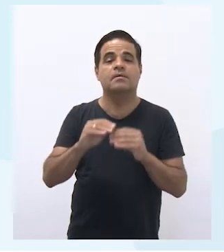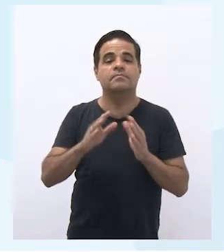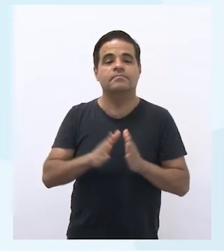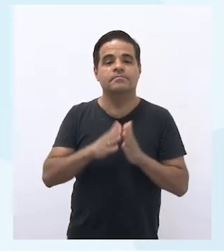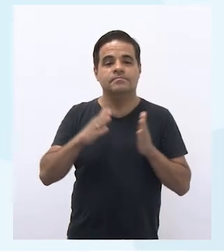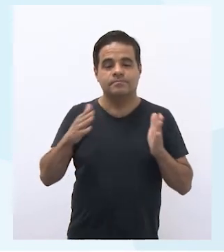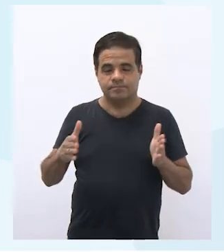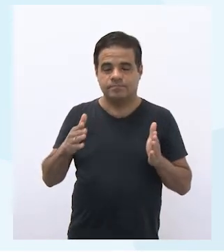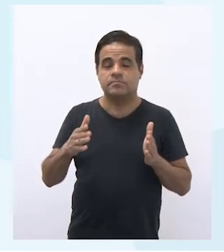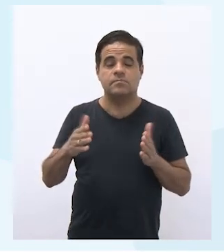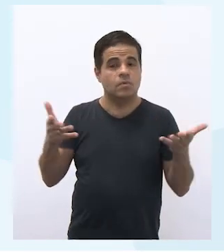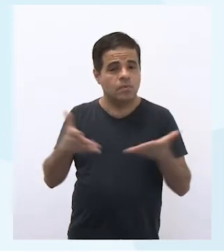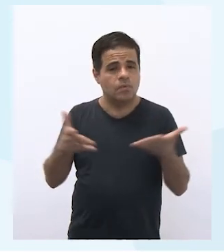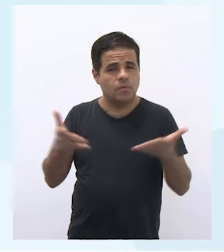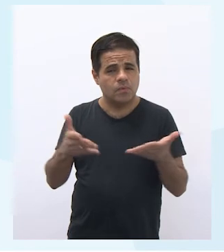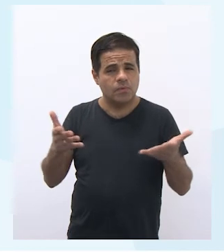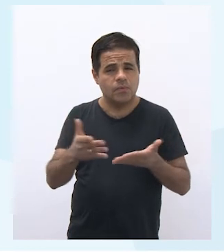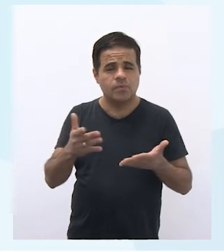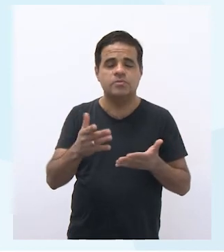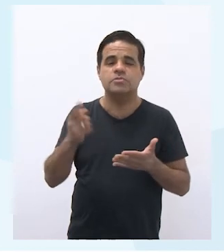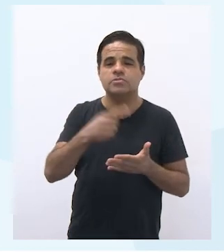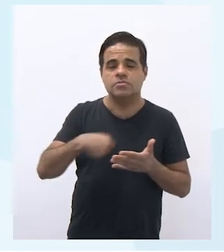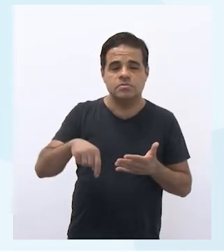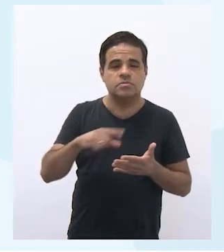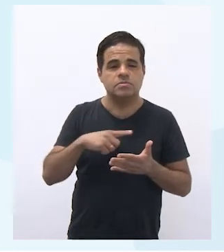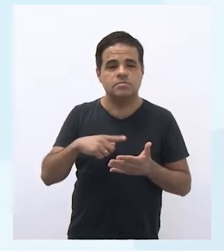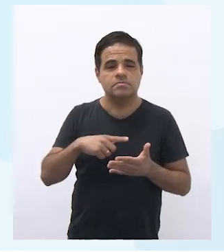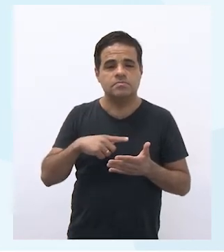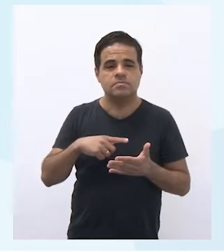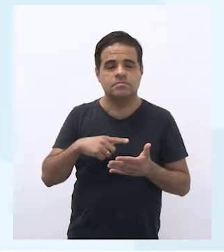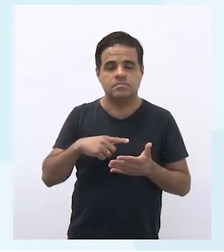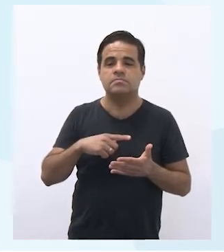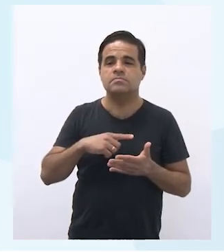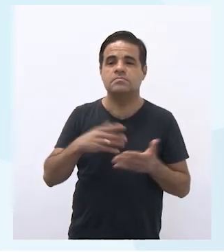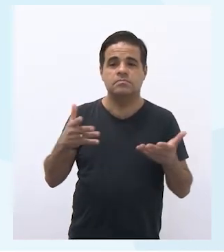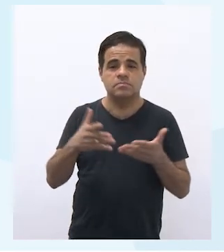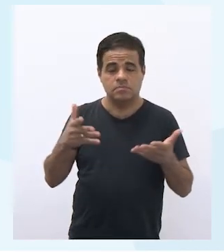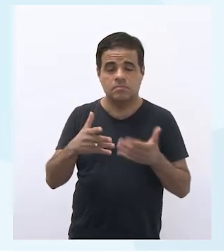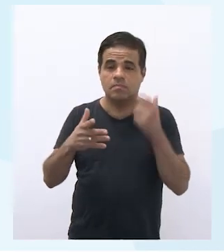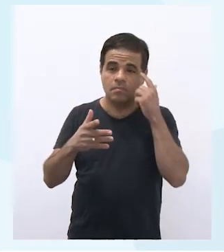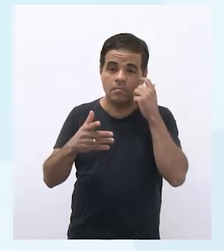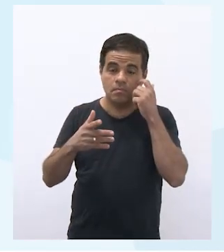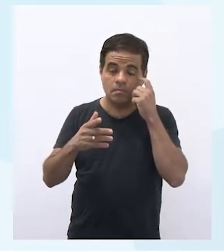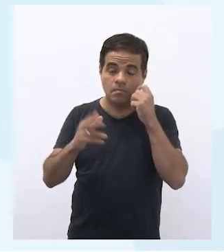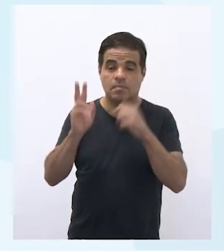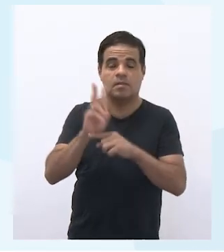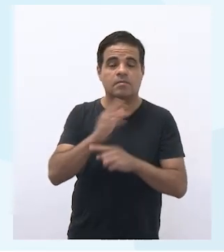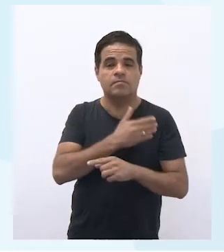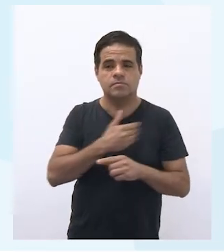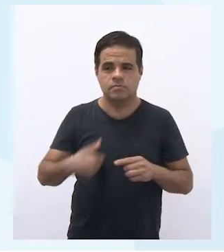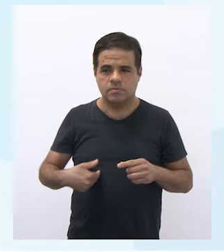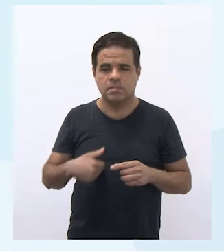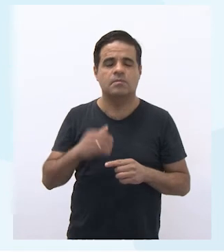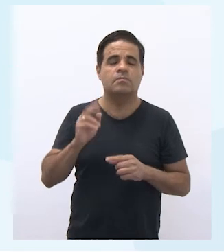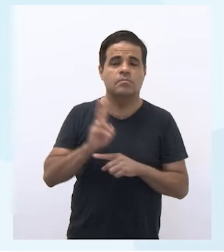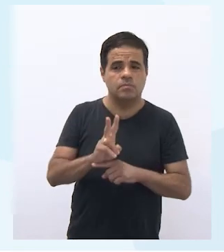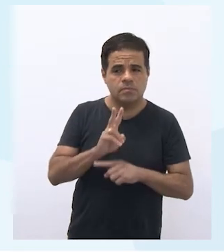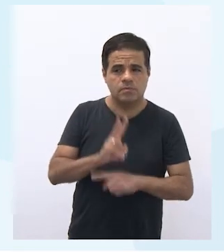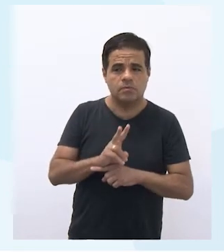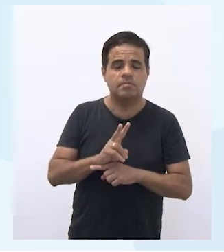E hoje nós teremos a doutora Nálida Coelho Monte, da Defensoria Pública do Estado de São